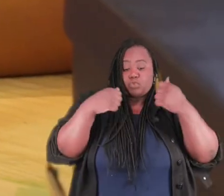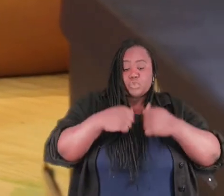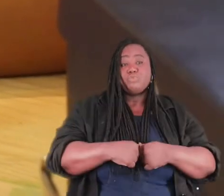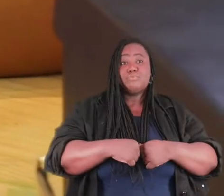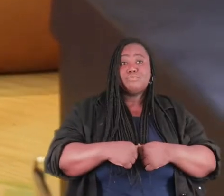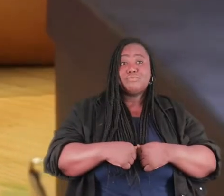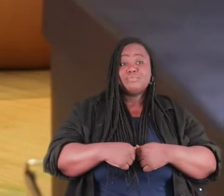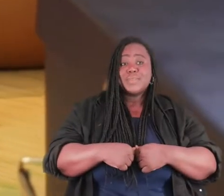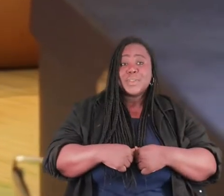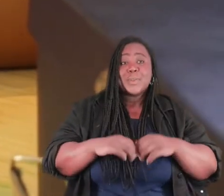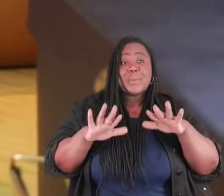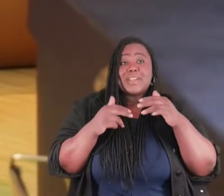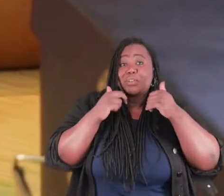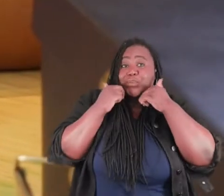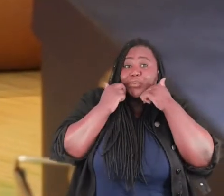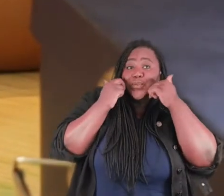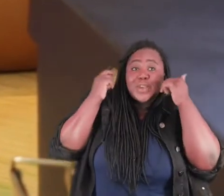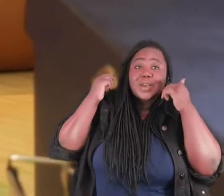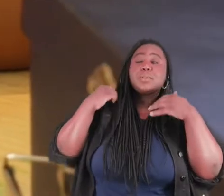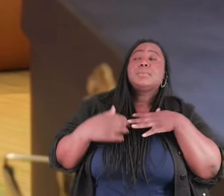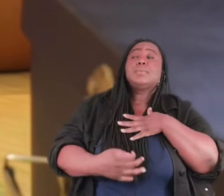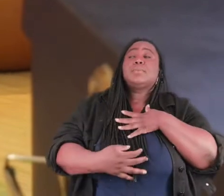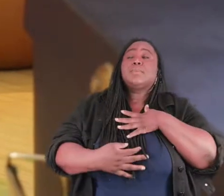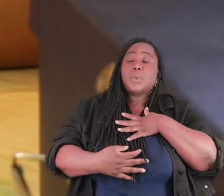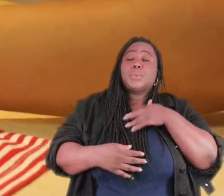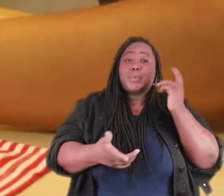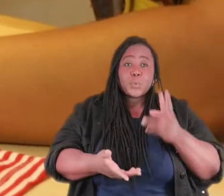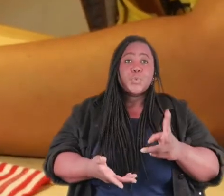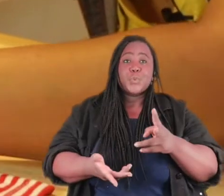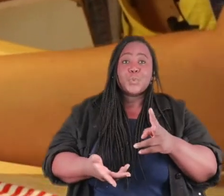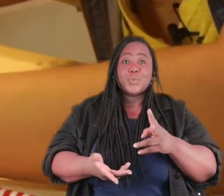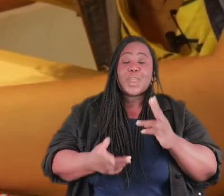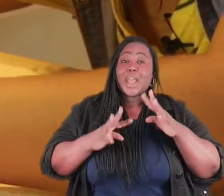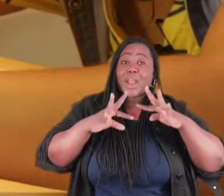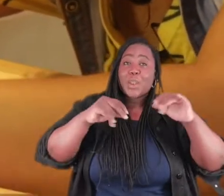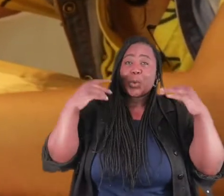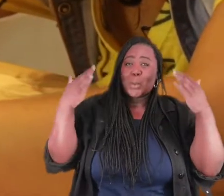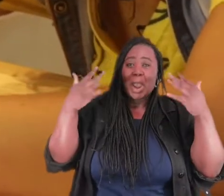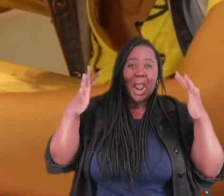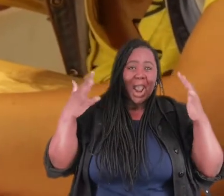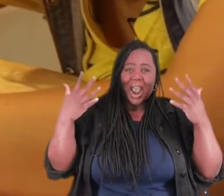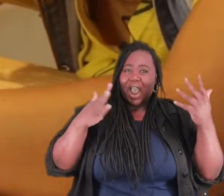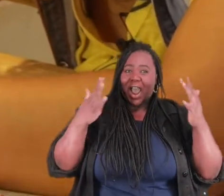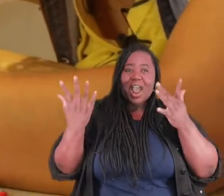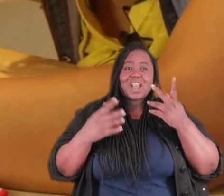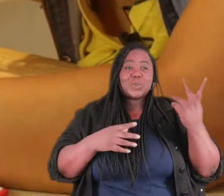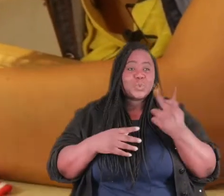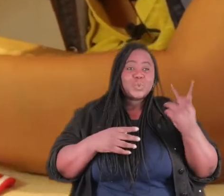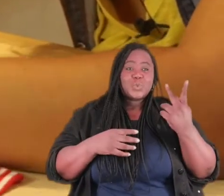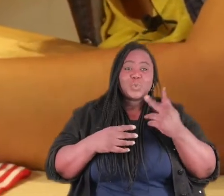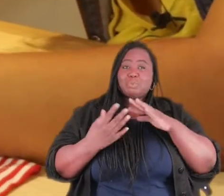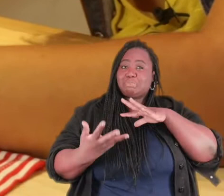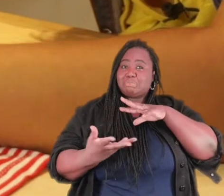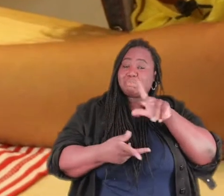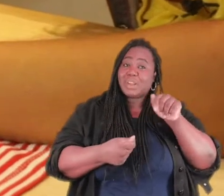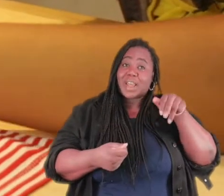vestiu. Mesmo sentindo vergonha, respirou fundo e seguiu. E todo mundo aplaudia o belo número da